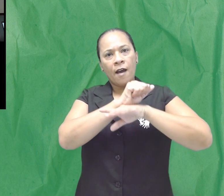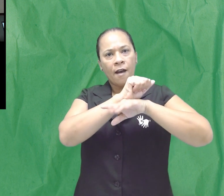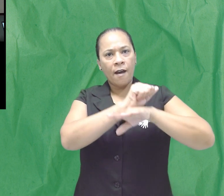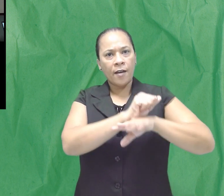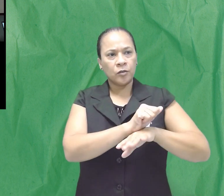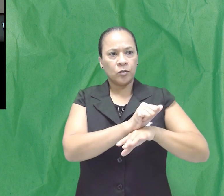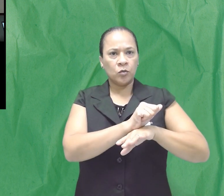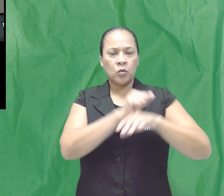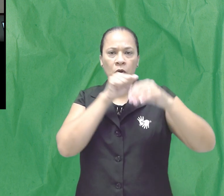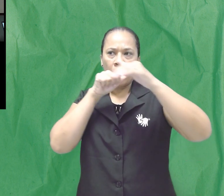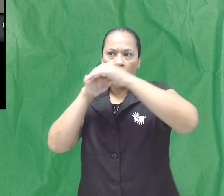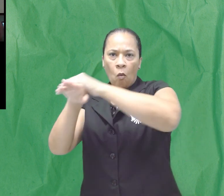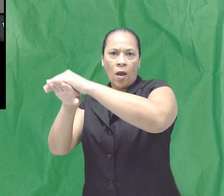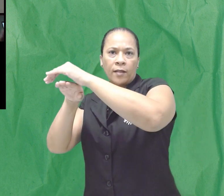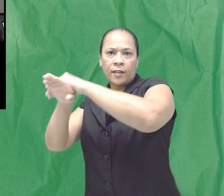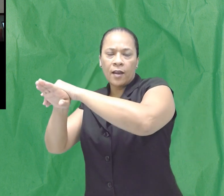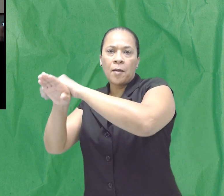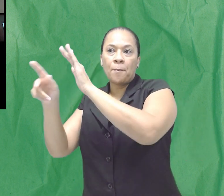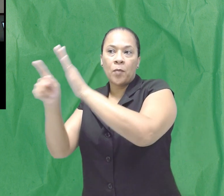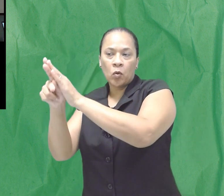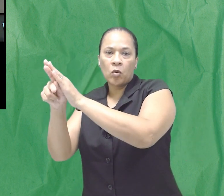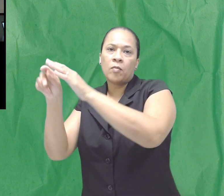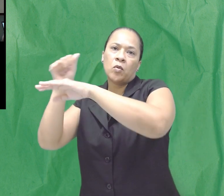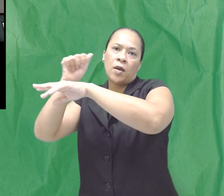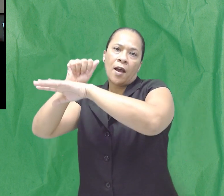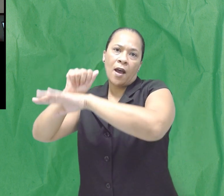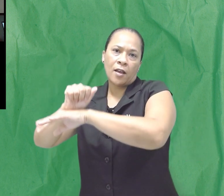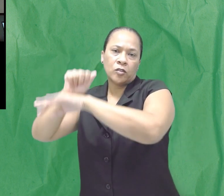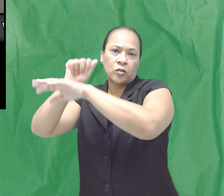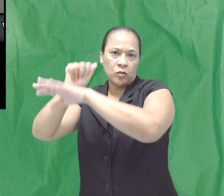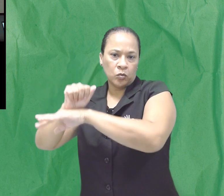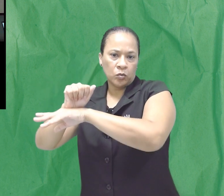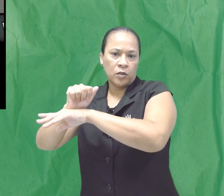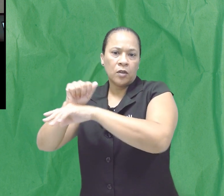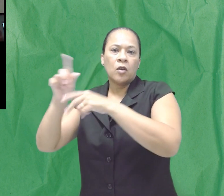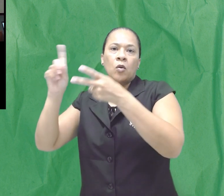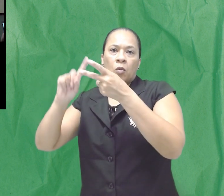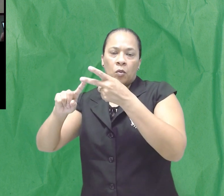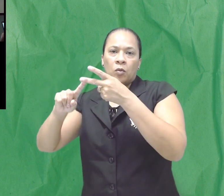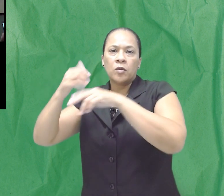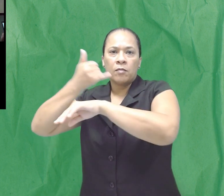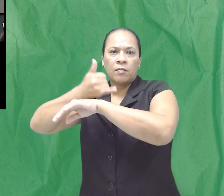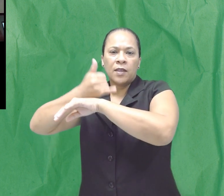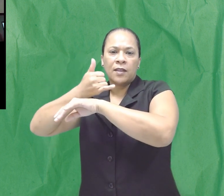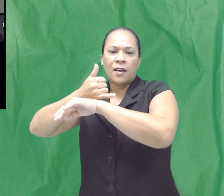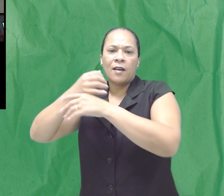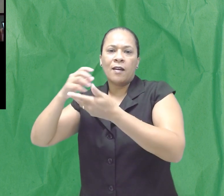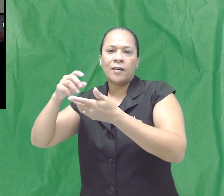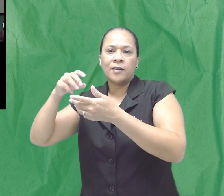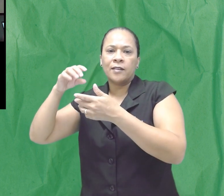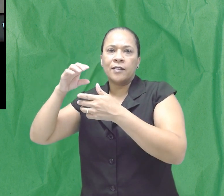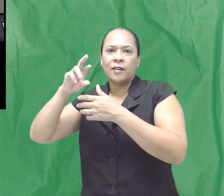armários exclusivamente para ácidos, salvo algumas pouquíssimas exceções. Metais reativos devem ser armazenados